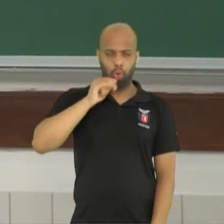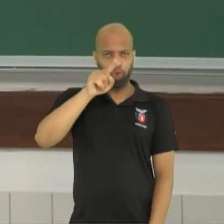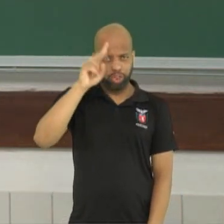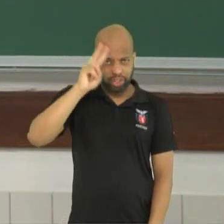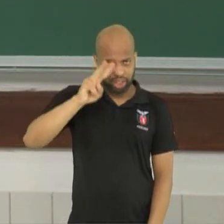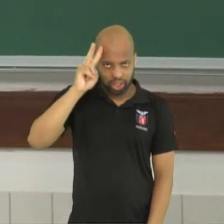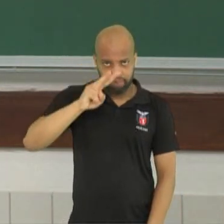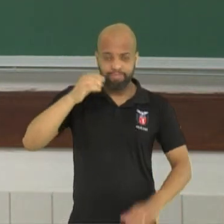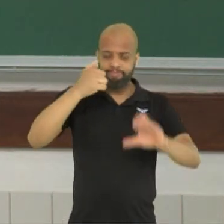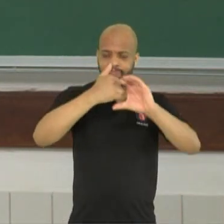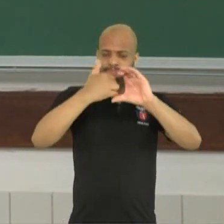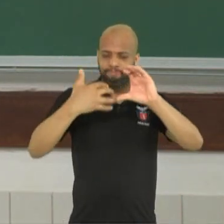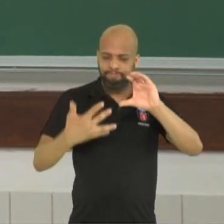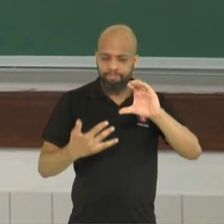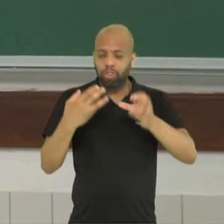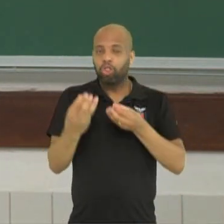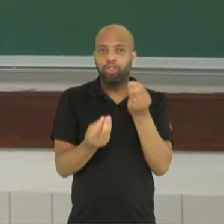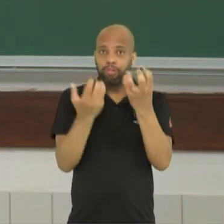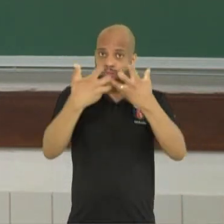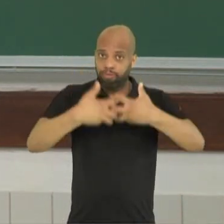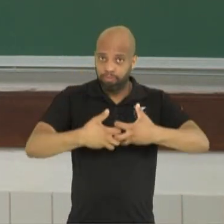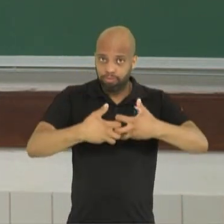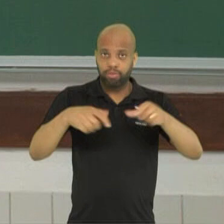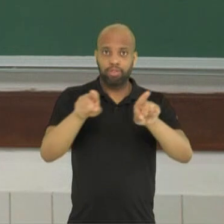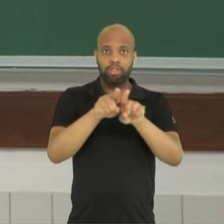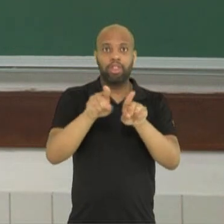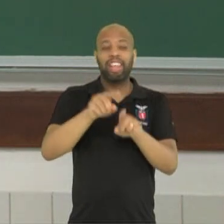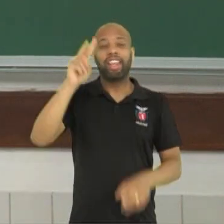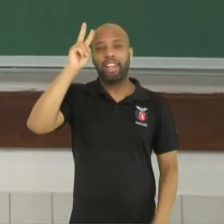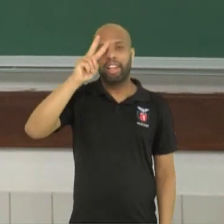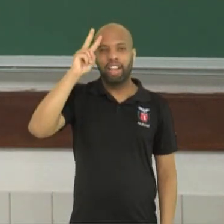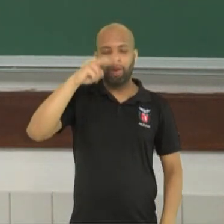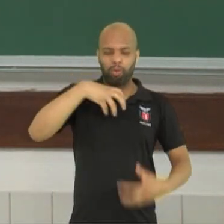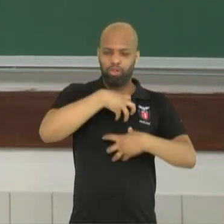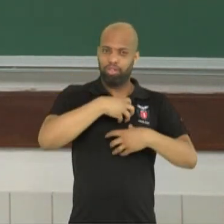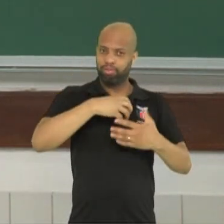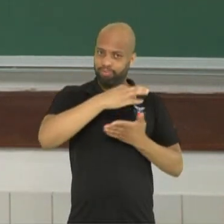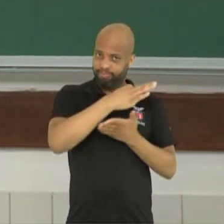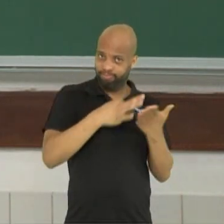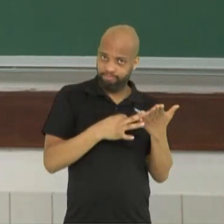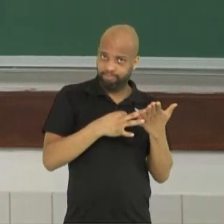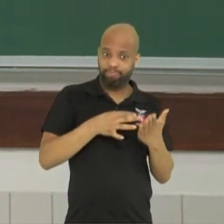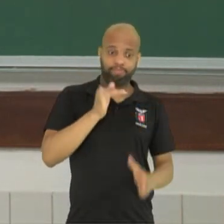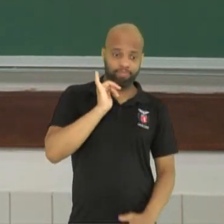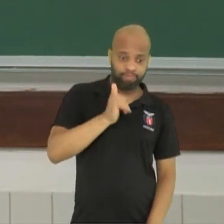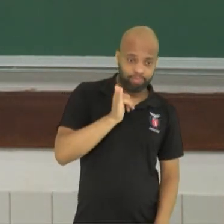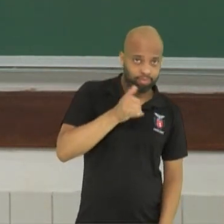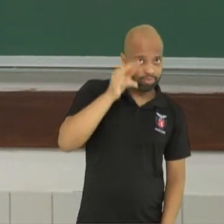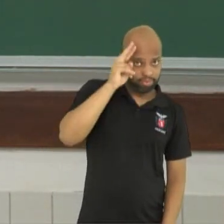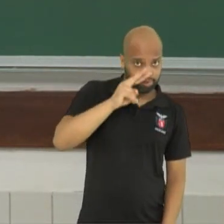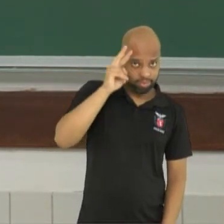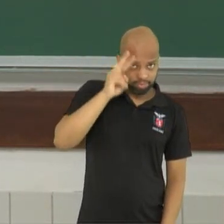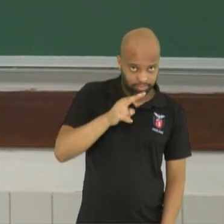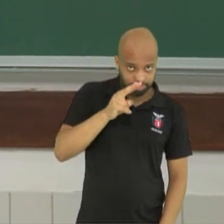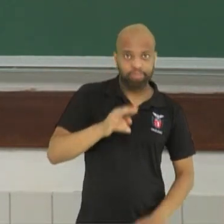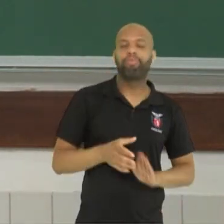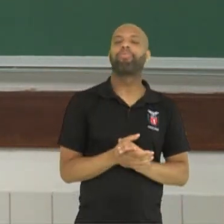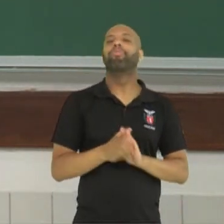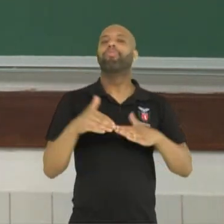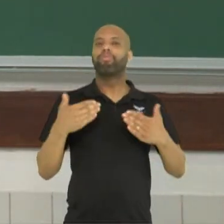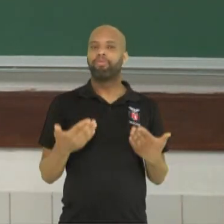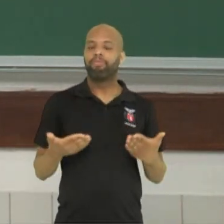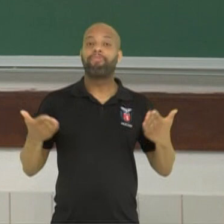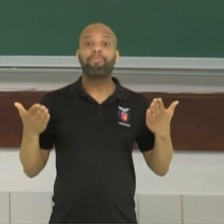ele tem, como que funciona. Lembram que ele é um texto narrativo, certo? Então, na aula de hoje nós